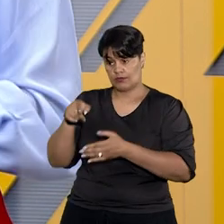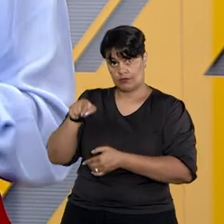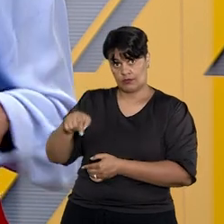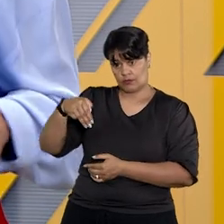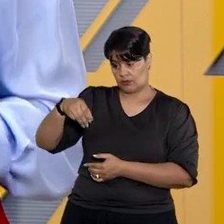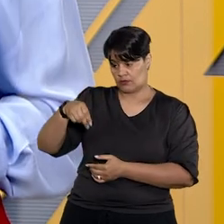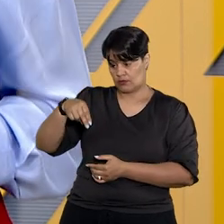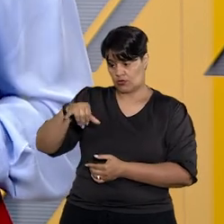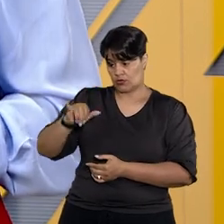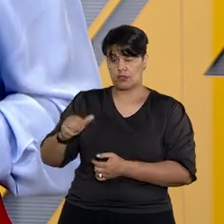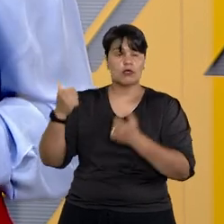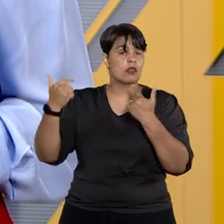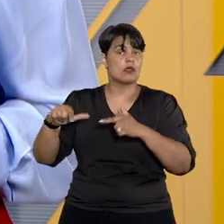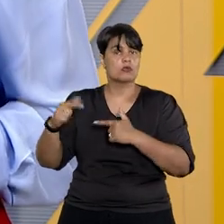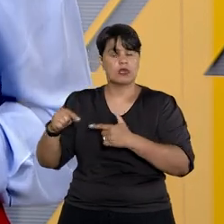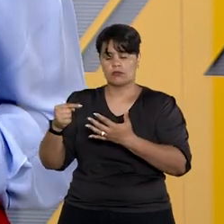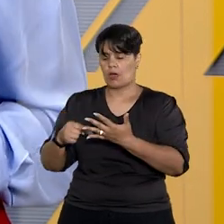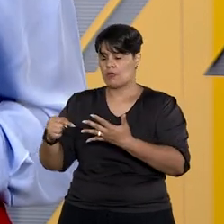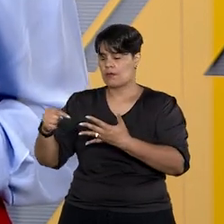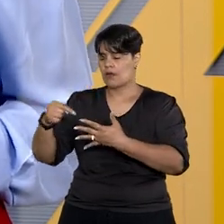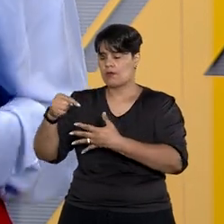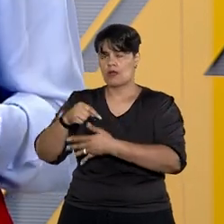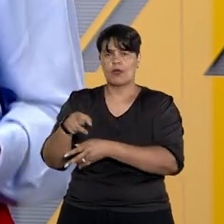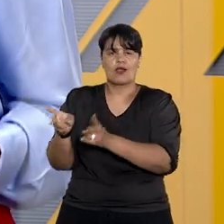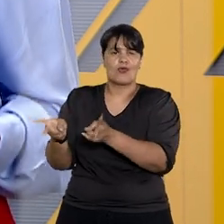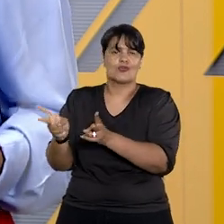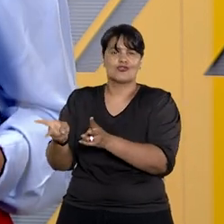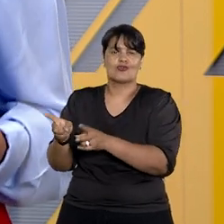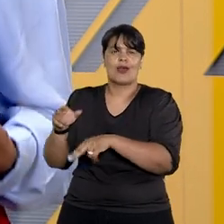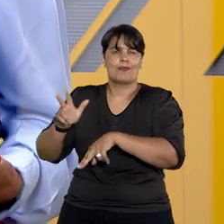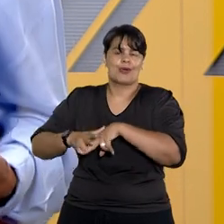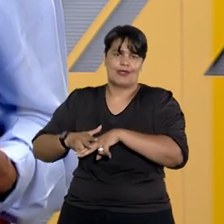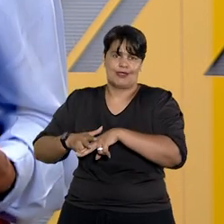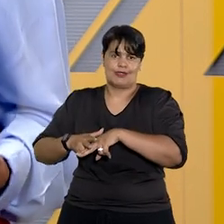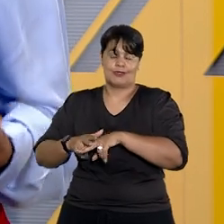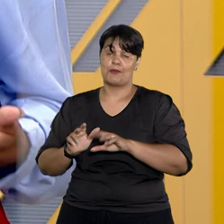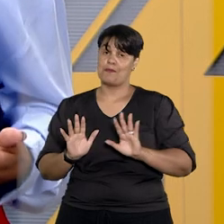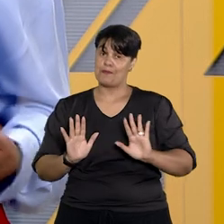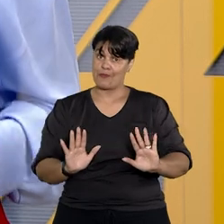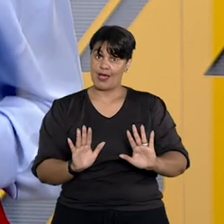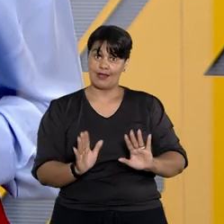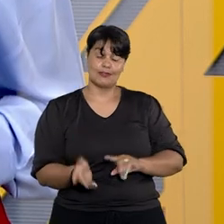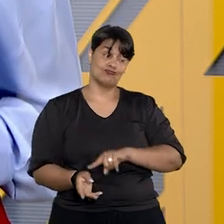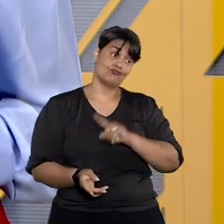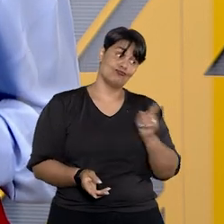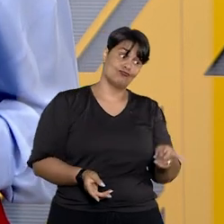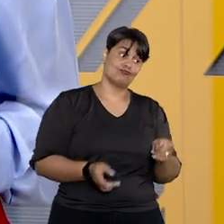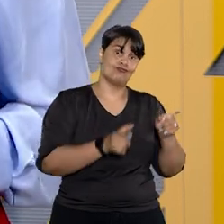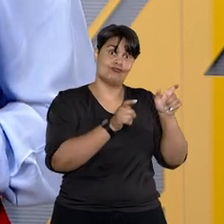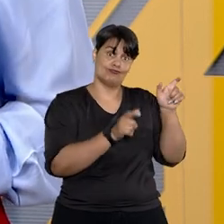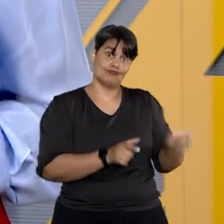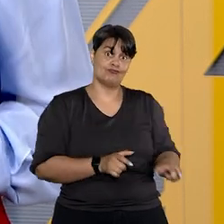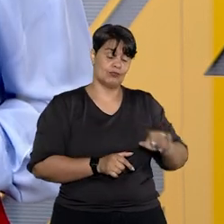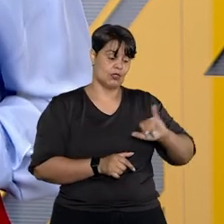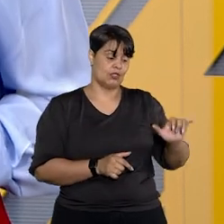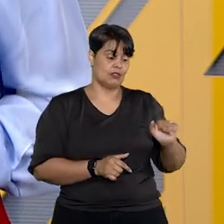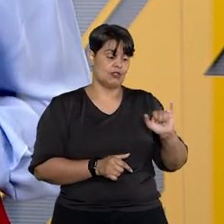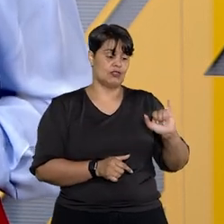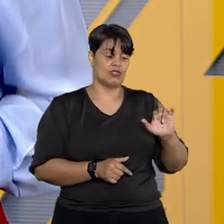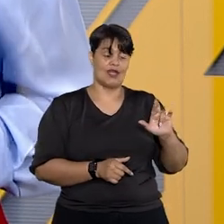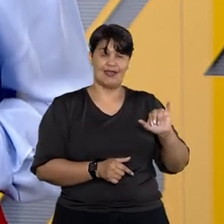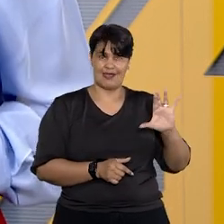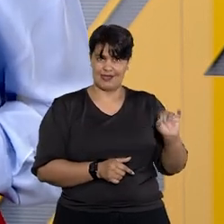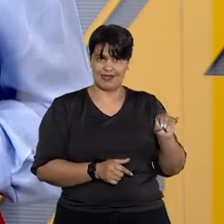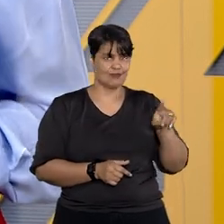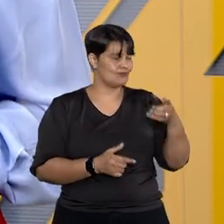Medeiros, não estão mais presentes os requisitos para manter a prisão preventiva. Já o recurso do outro réu, doutor